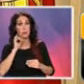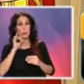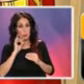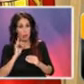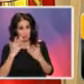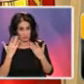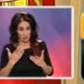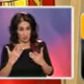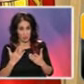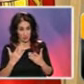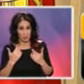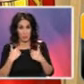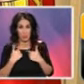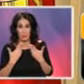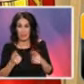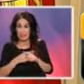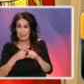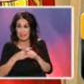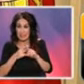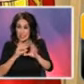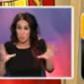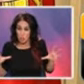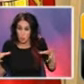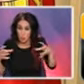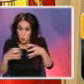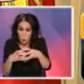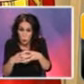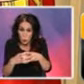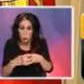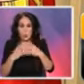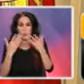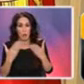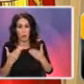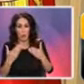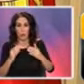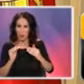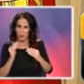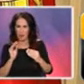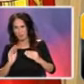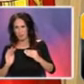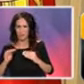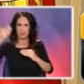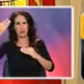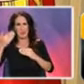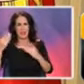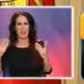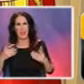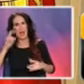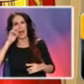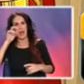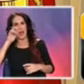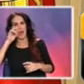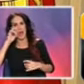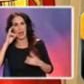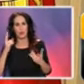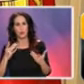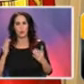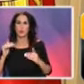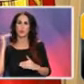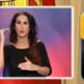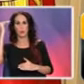nunca, interesses conjunturais se tenham sobreposto à salvaguarda do